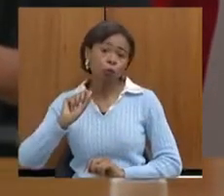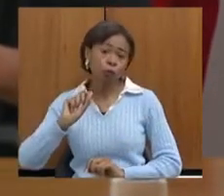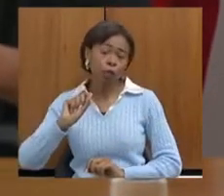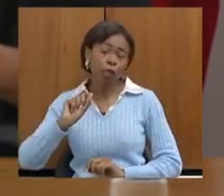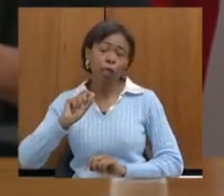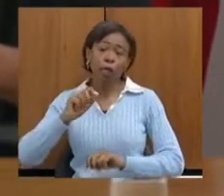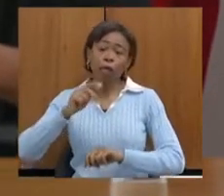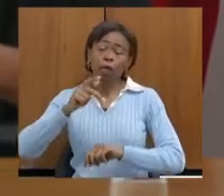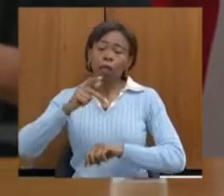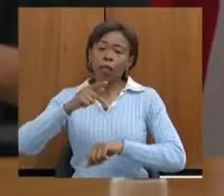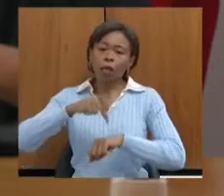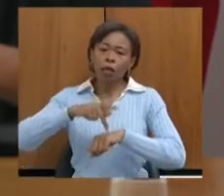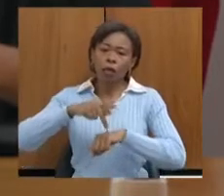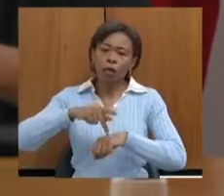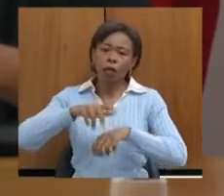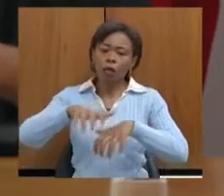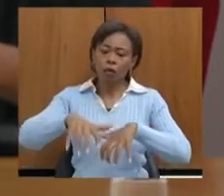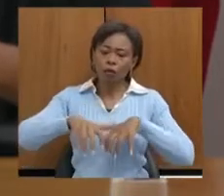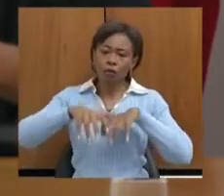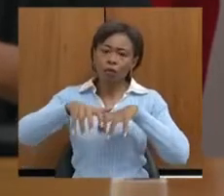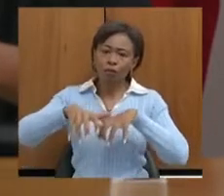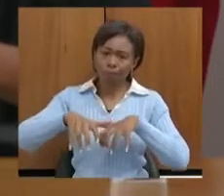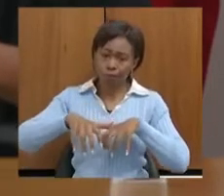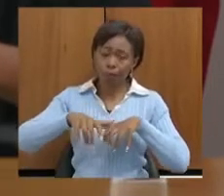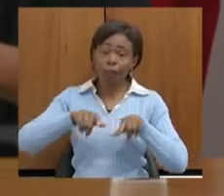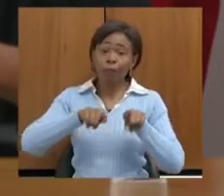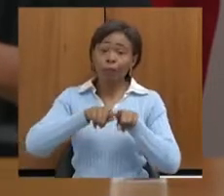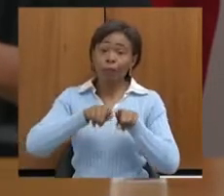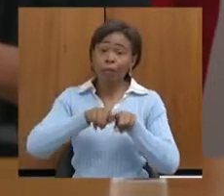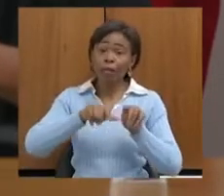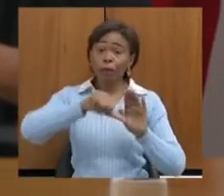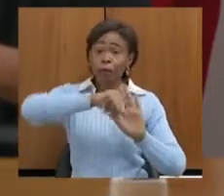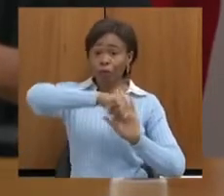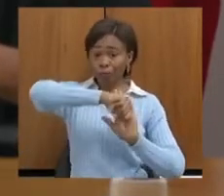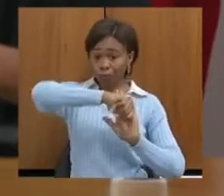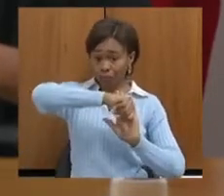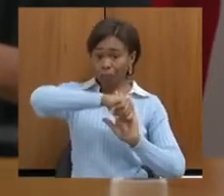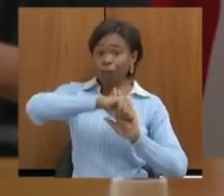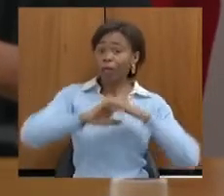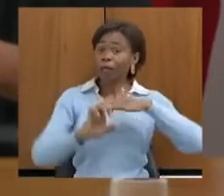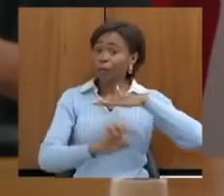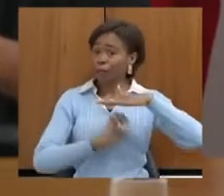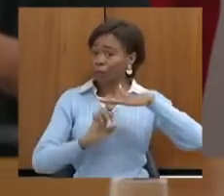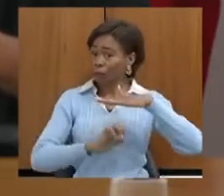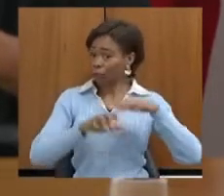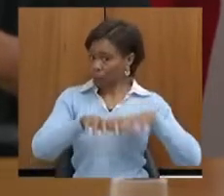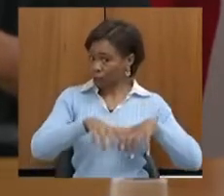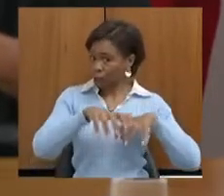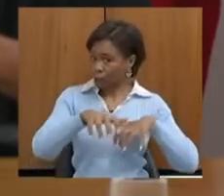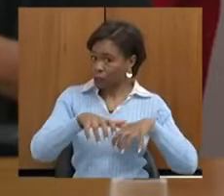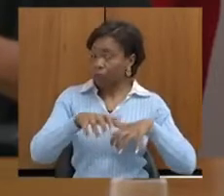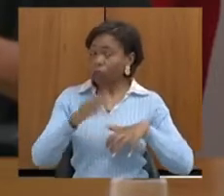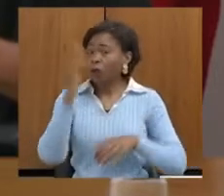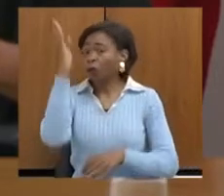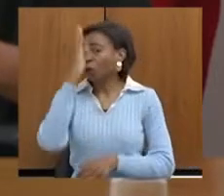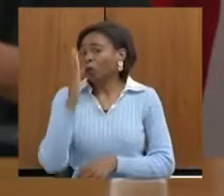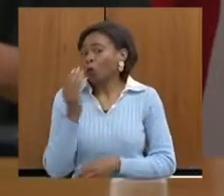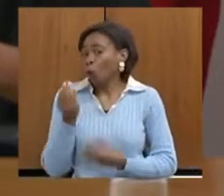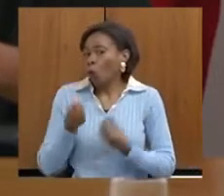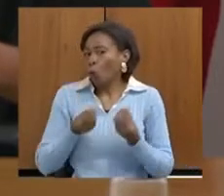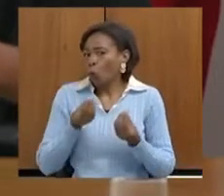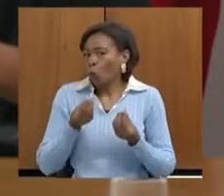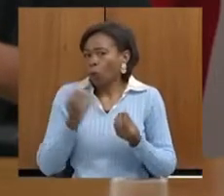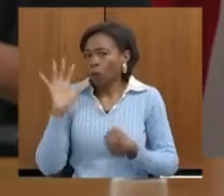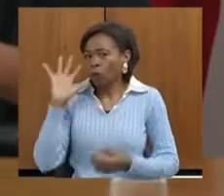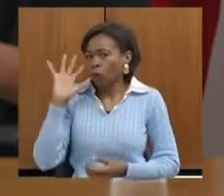os crimes cometidos pelas mineradoras e como é que isso é enfrentado pelo estado brasileiro se o principal tema que nós temos em